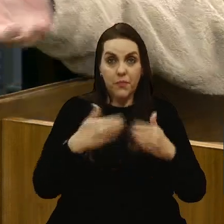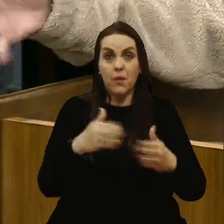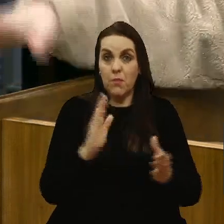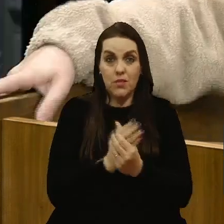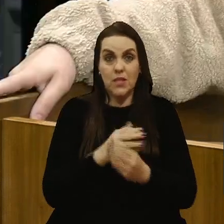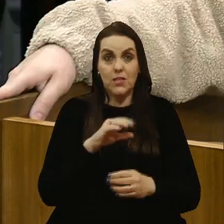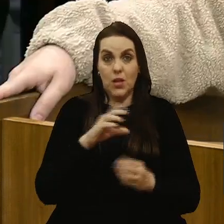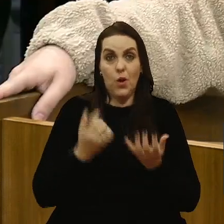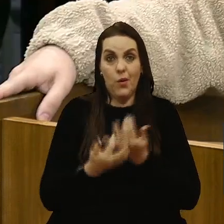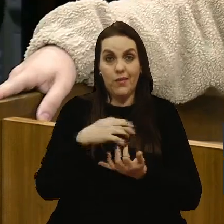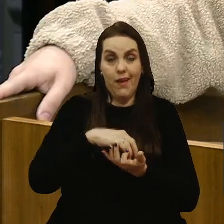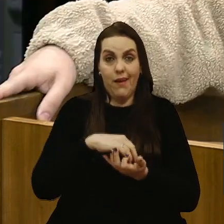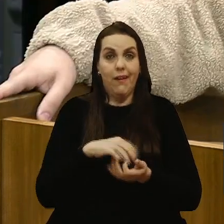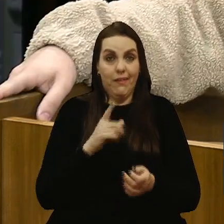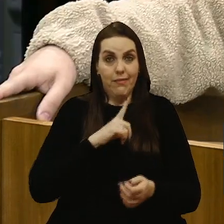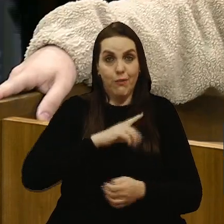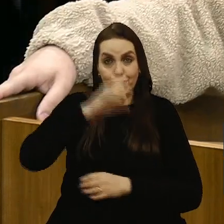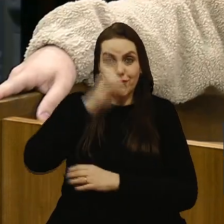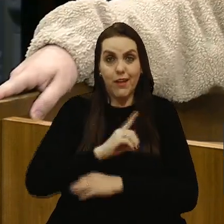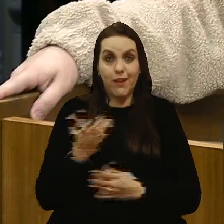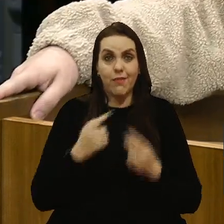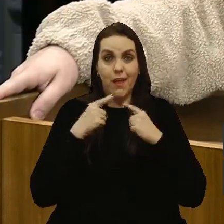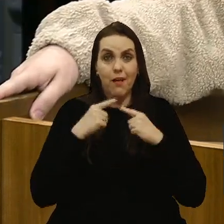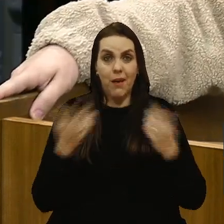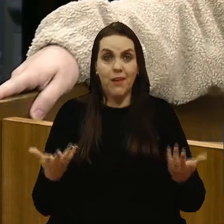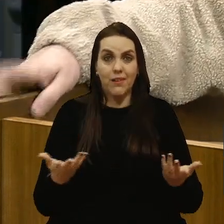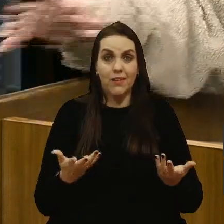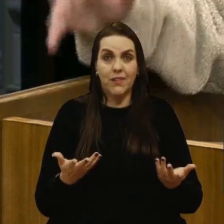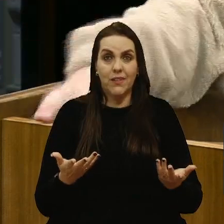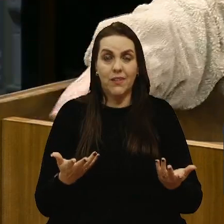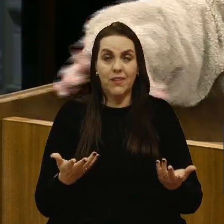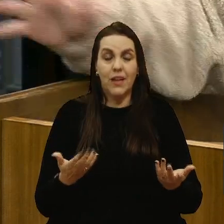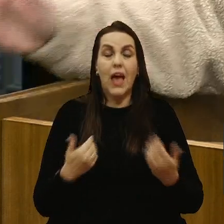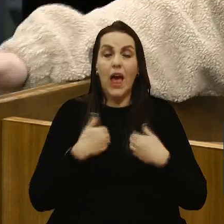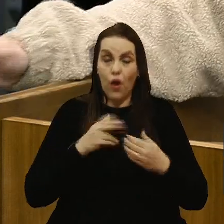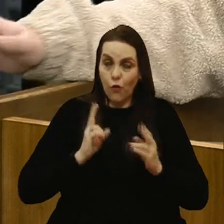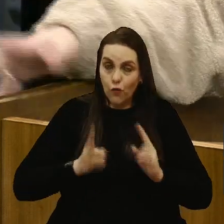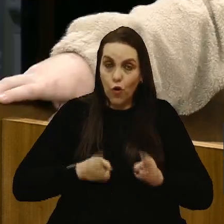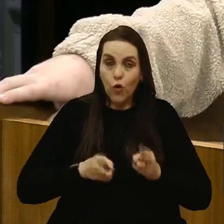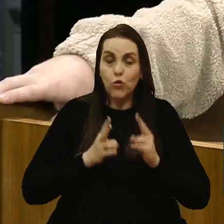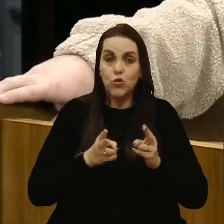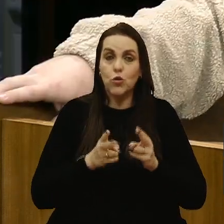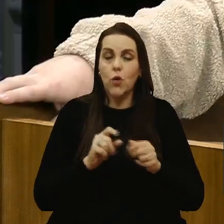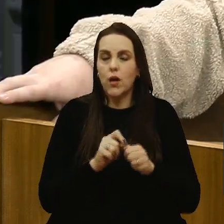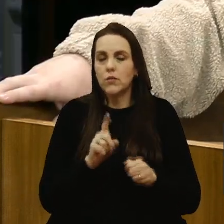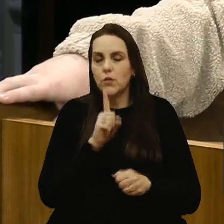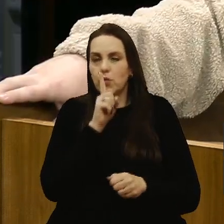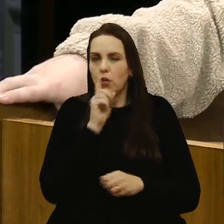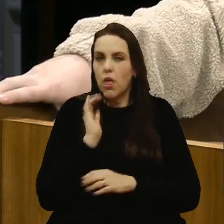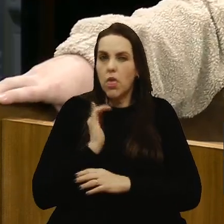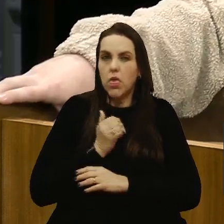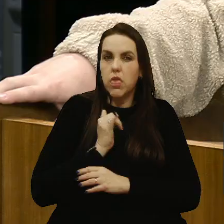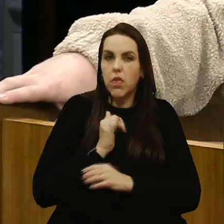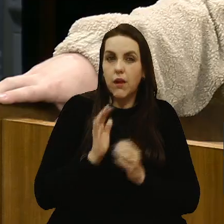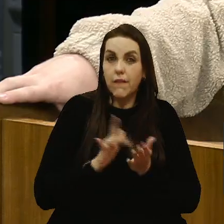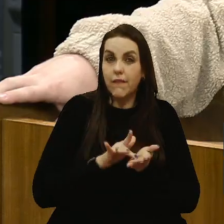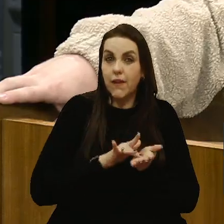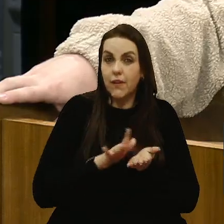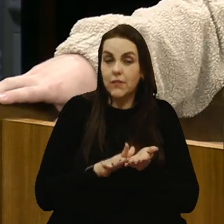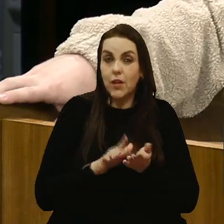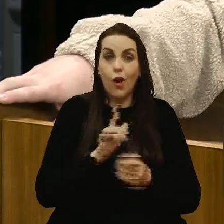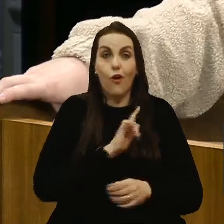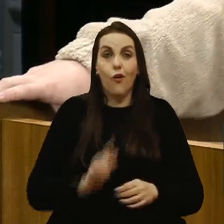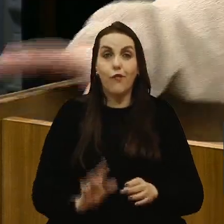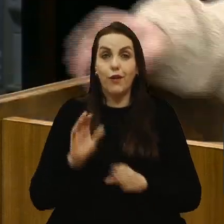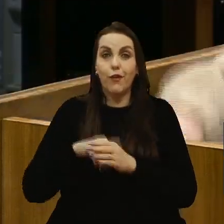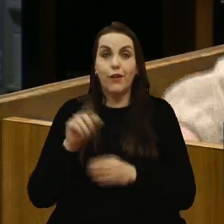de reclamar que ele processou a Codeca. Eu vou seguir no negócio do faz de conta. O governo vai votar não, porque vai fazer de conta que não